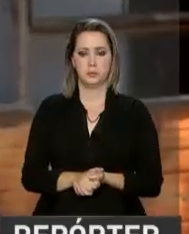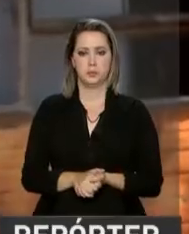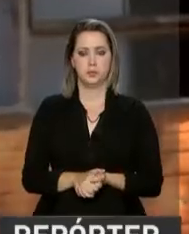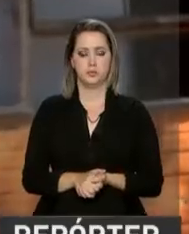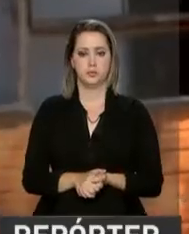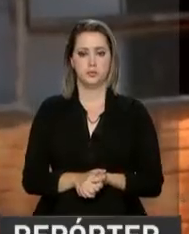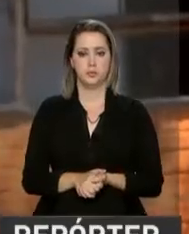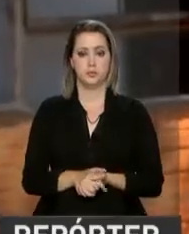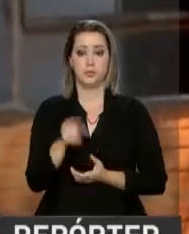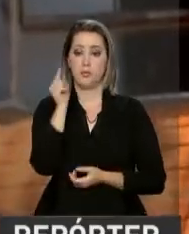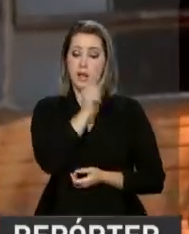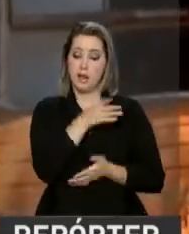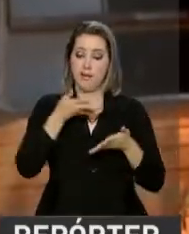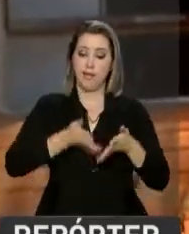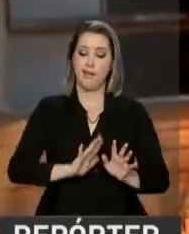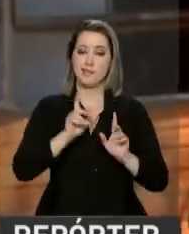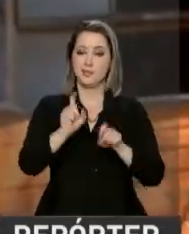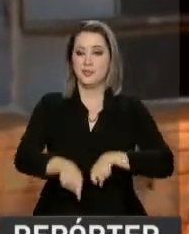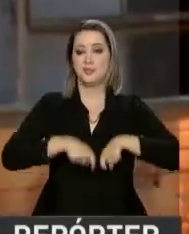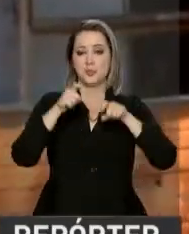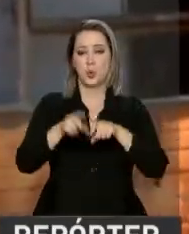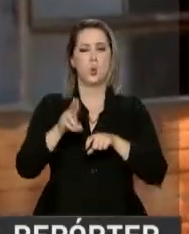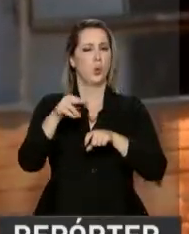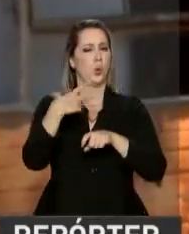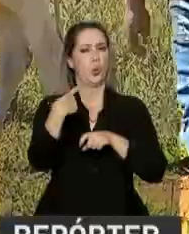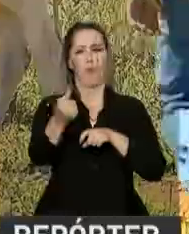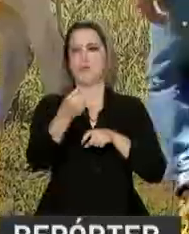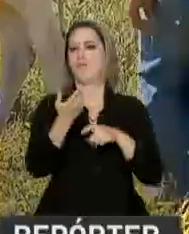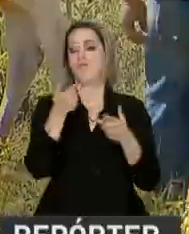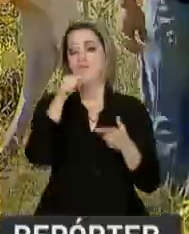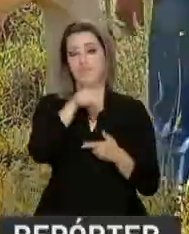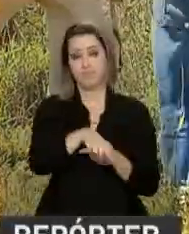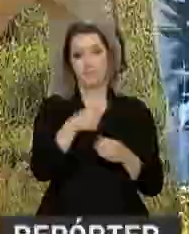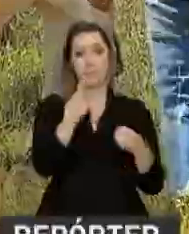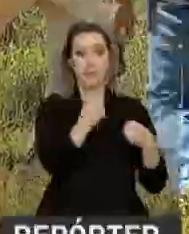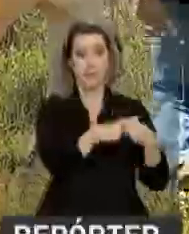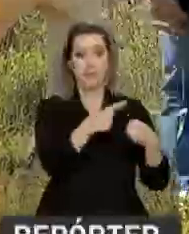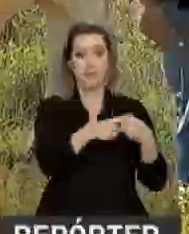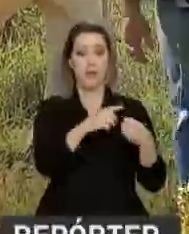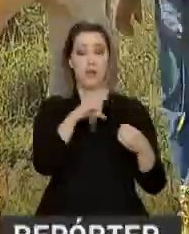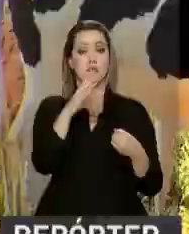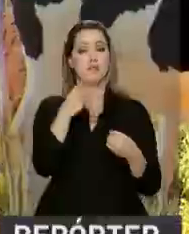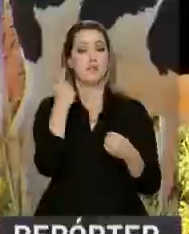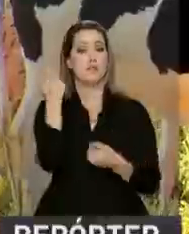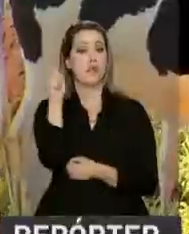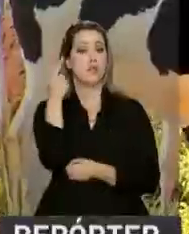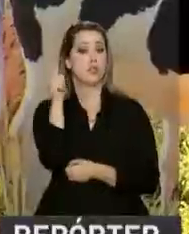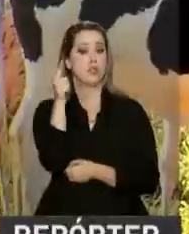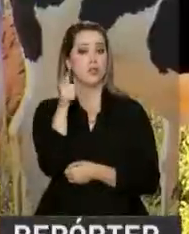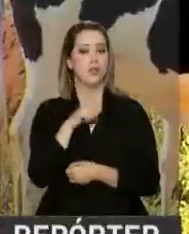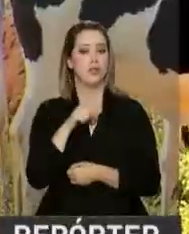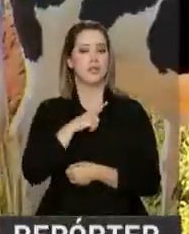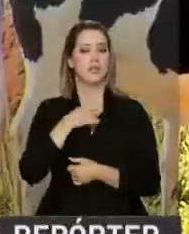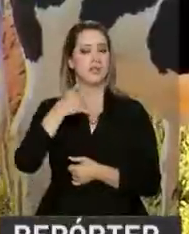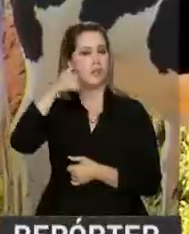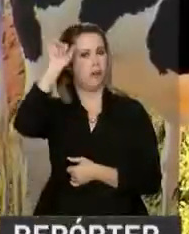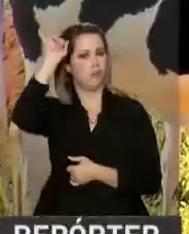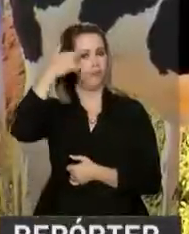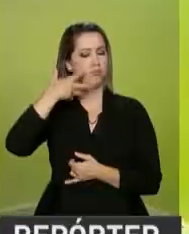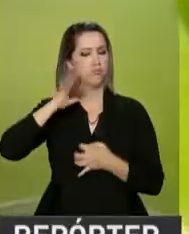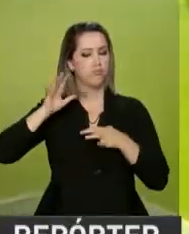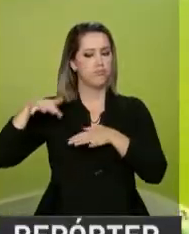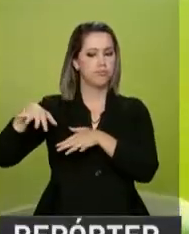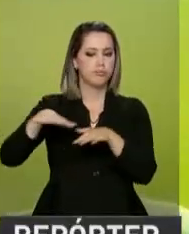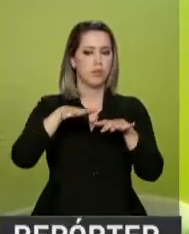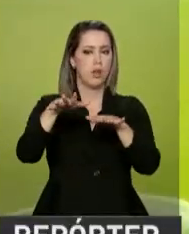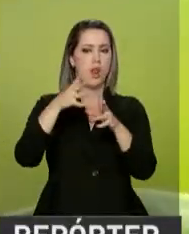paulo nasceu no campo de onde nunca saiu do município de cristalina em goiás tem um pequeno rebanho para a produção de leite